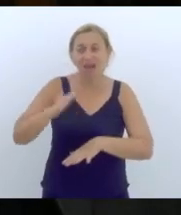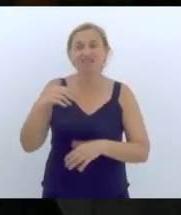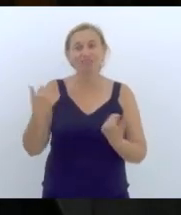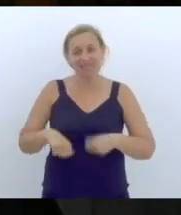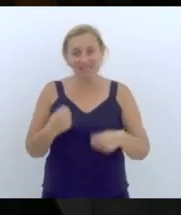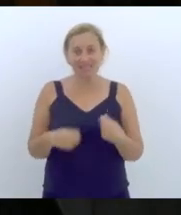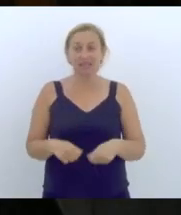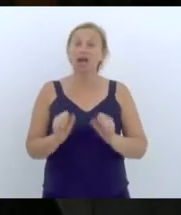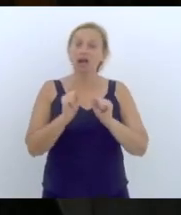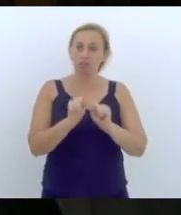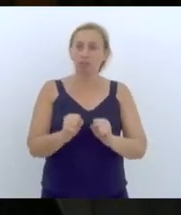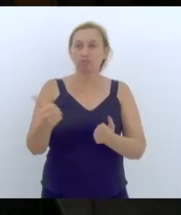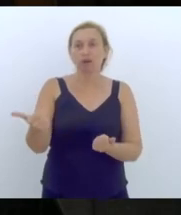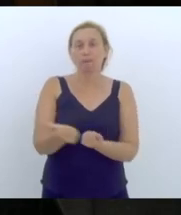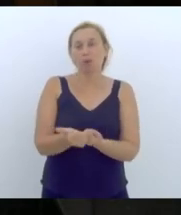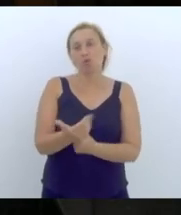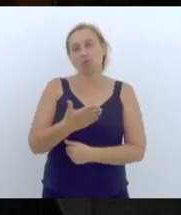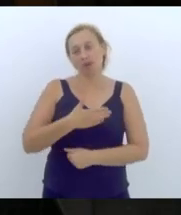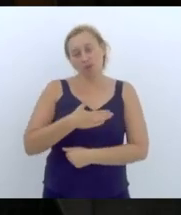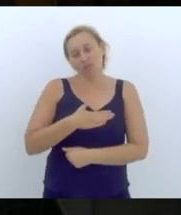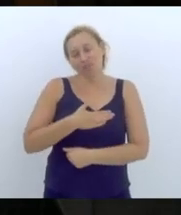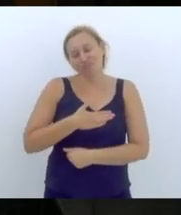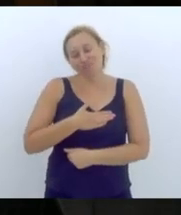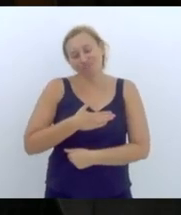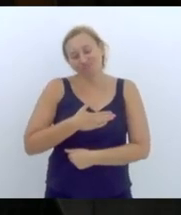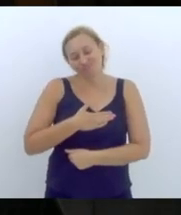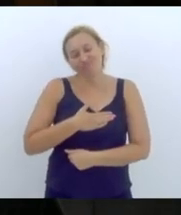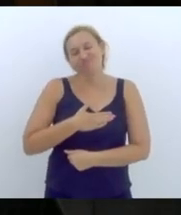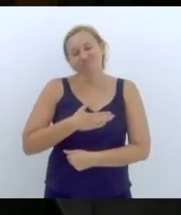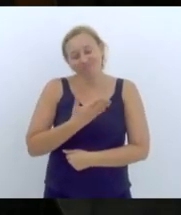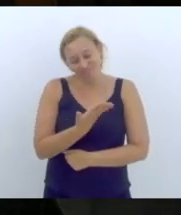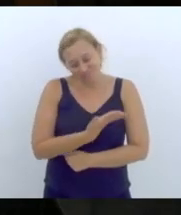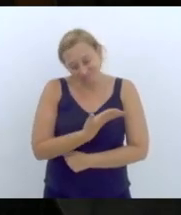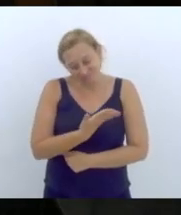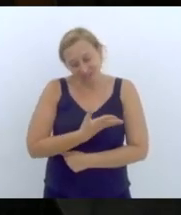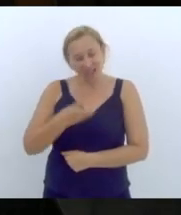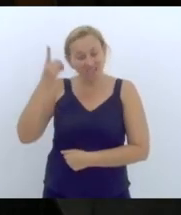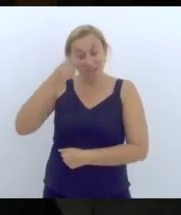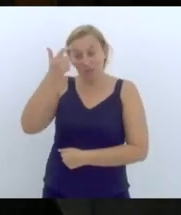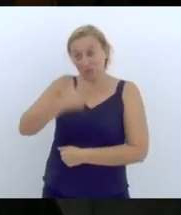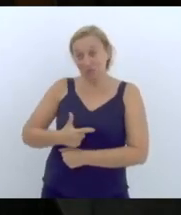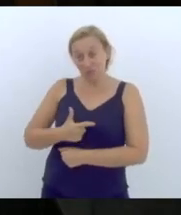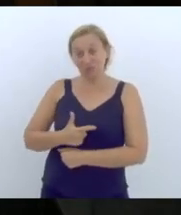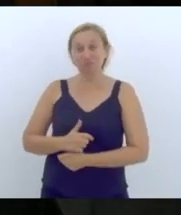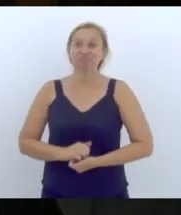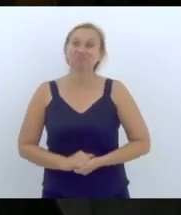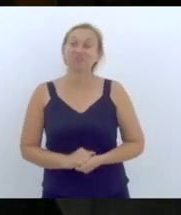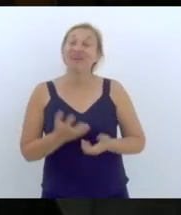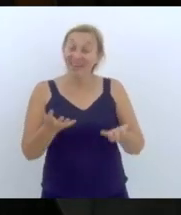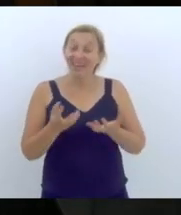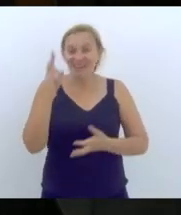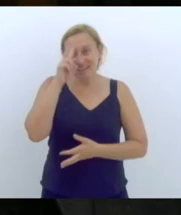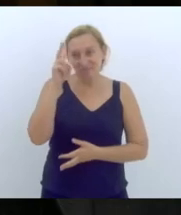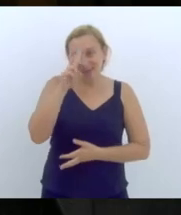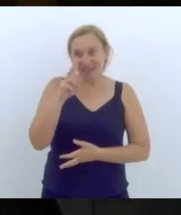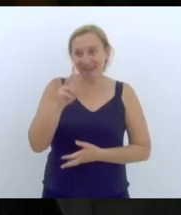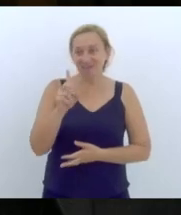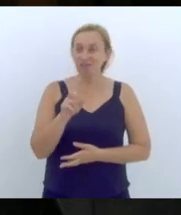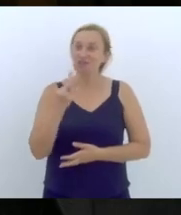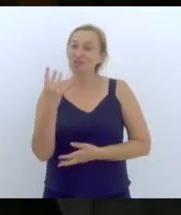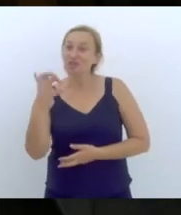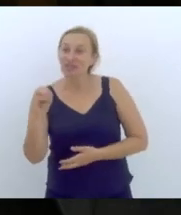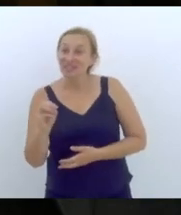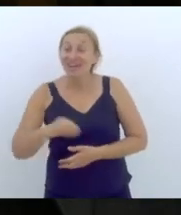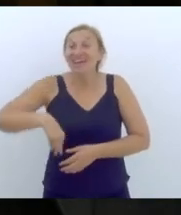podem contar com esse deputado, com esse amigo e com esse petropolitano. Quero só relembrar o nosso hino, que